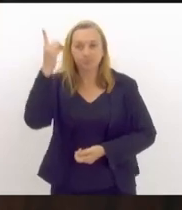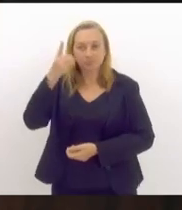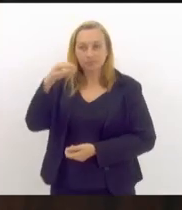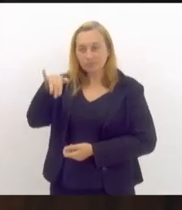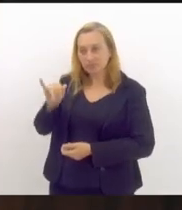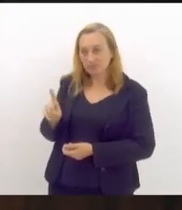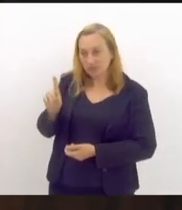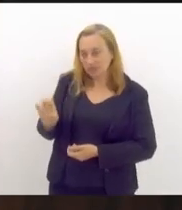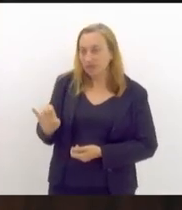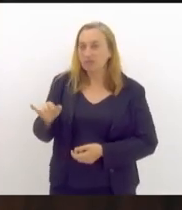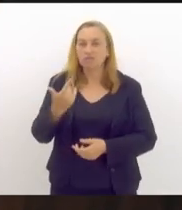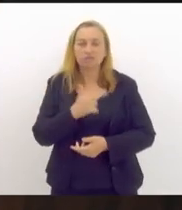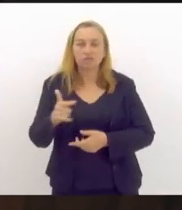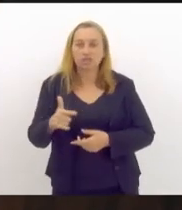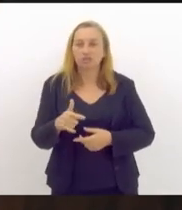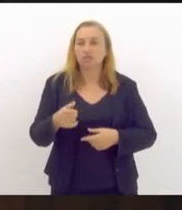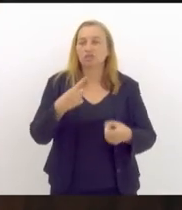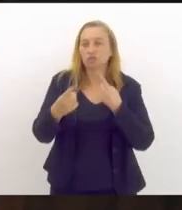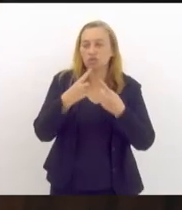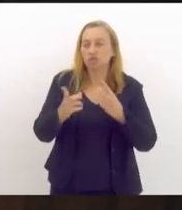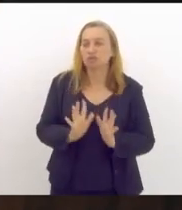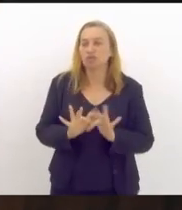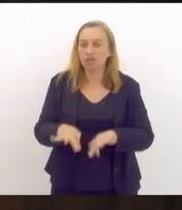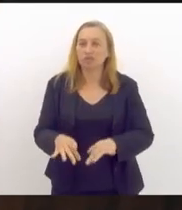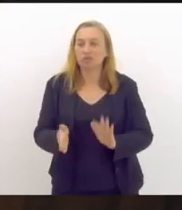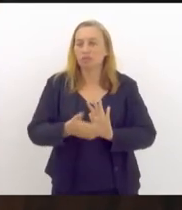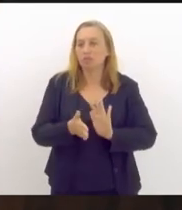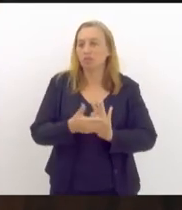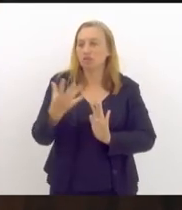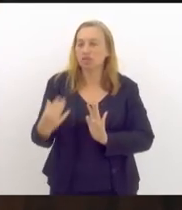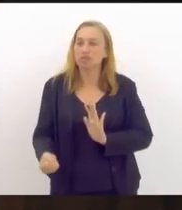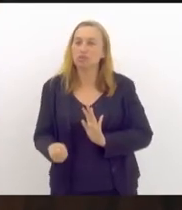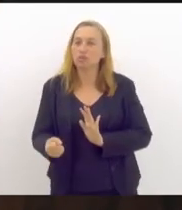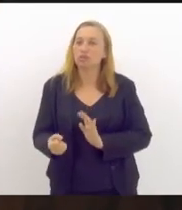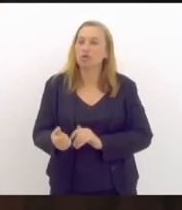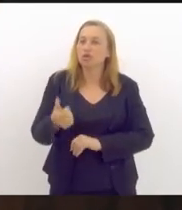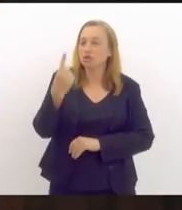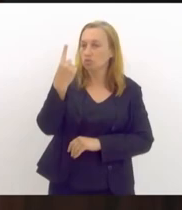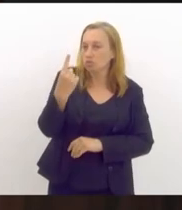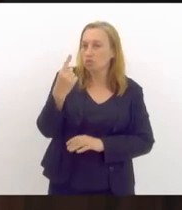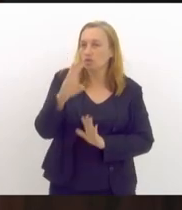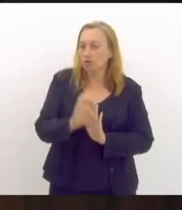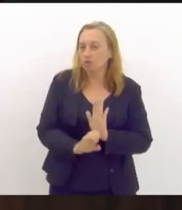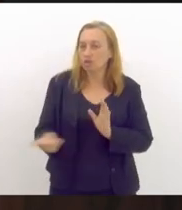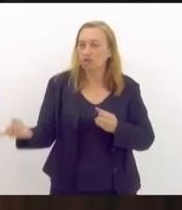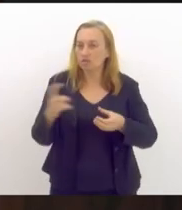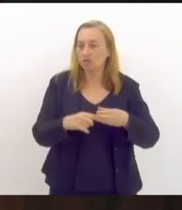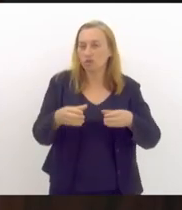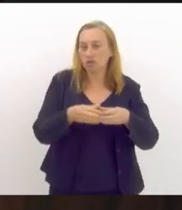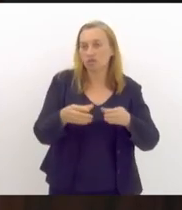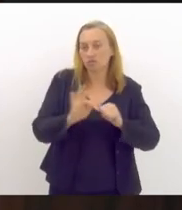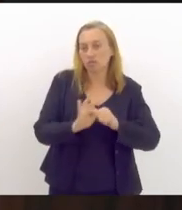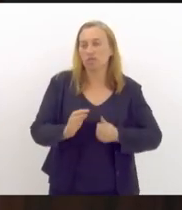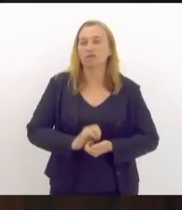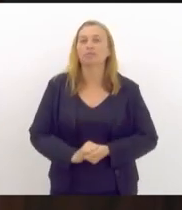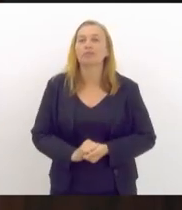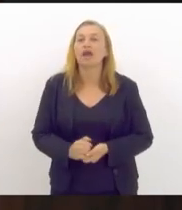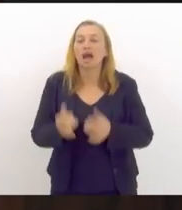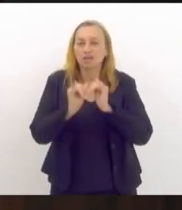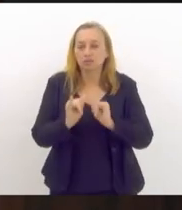Tandy não havendo mais Quem Queira discutir encerrada discussão apresente proposta recebeu uma Emenda e retorna às comissões